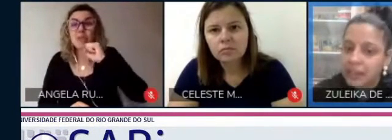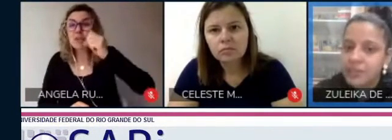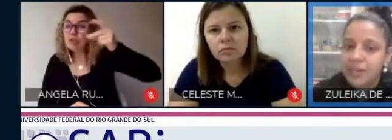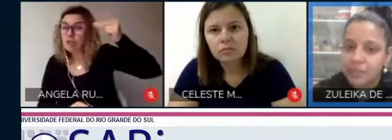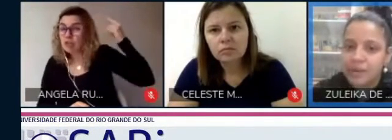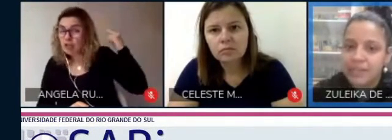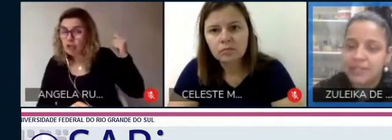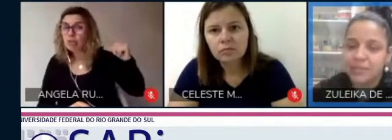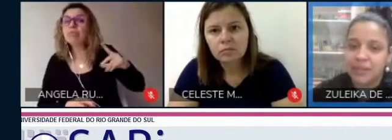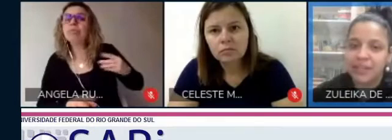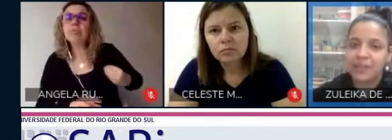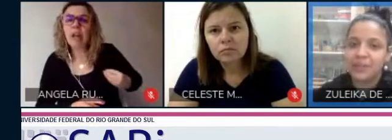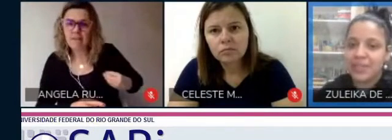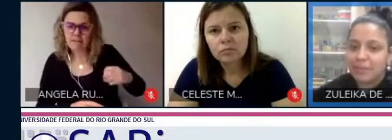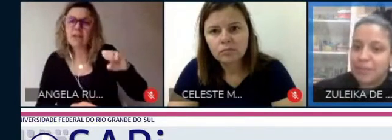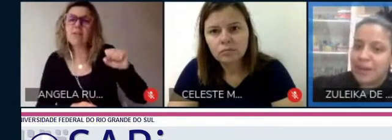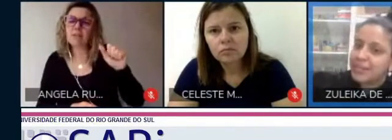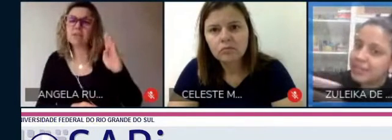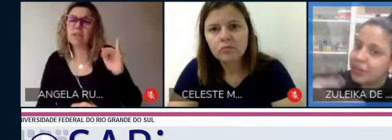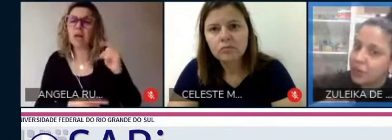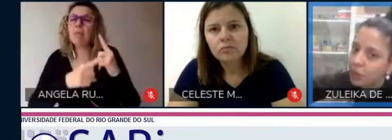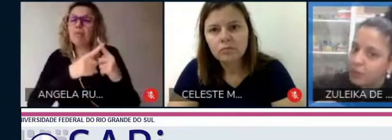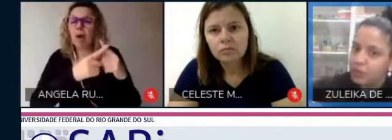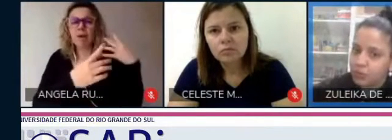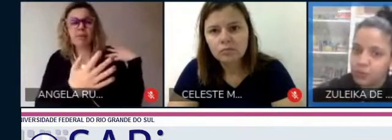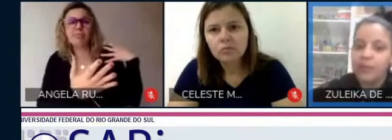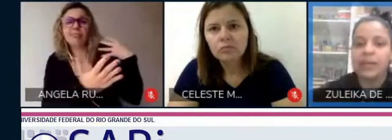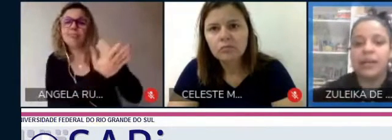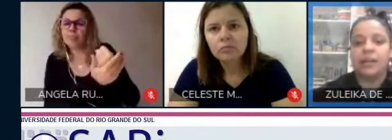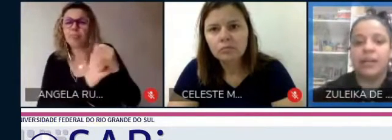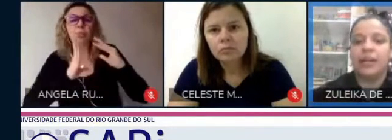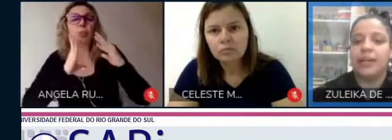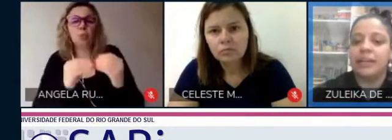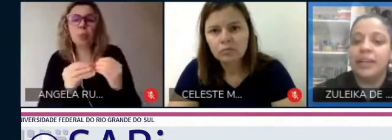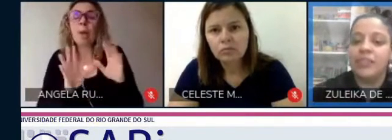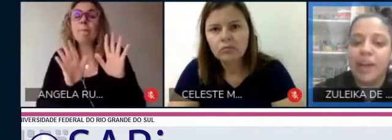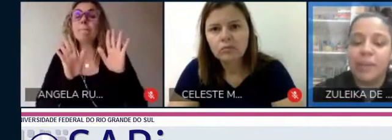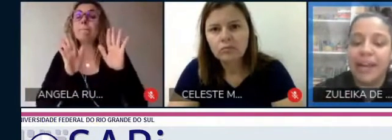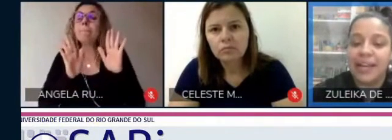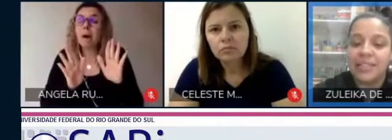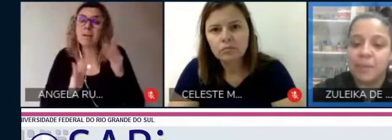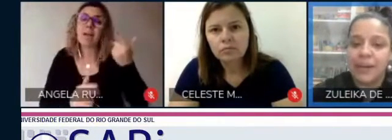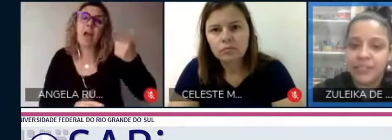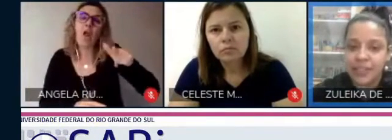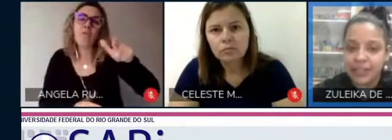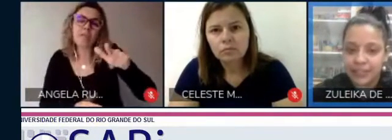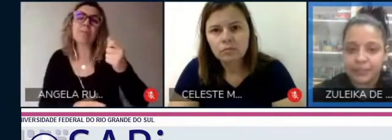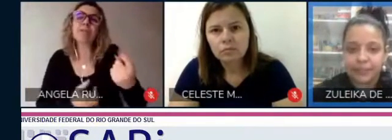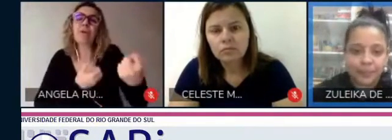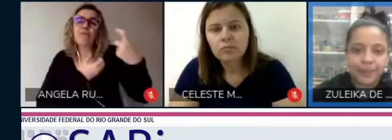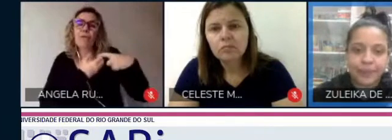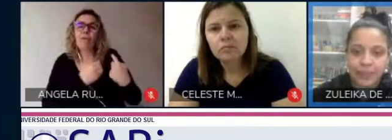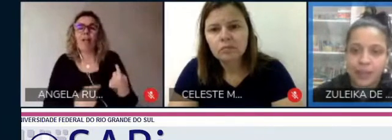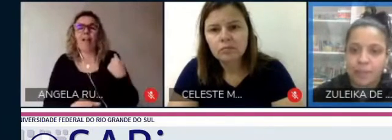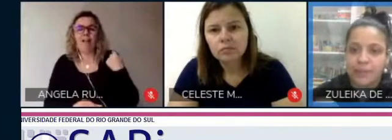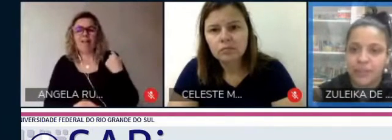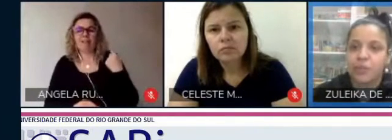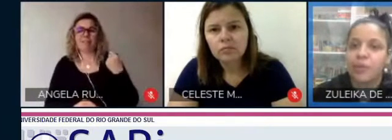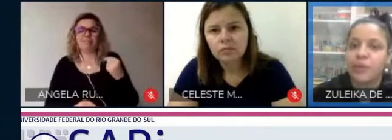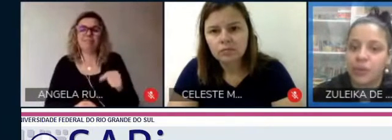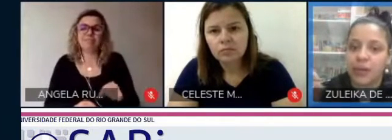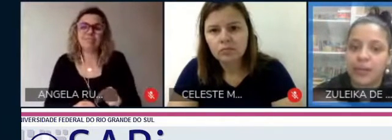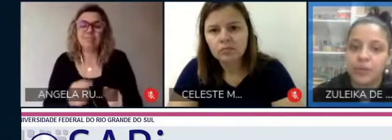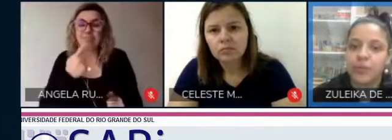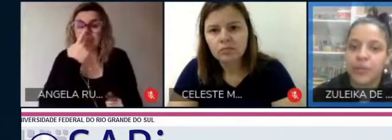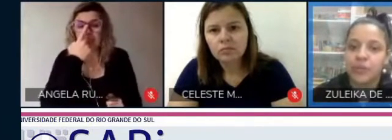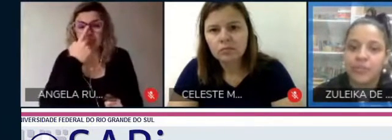Antigo está no Sabe Mais também, né? O Sabe Mais engloba tudo, né? E ele vai para essa página aqui, né? A